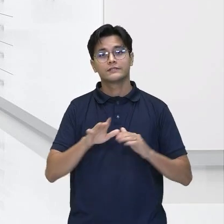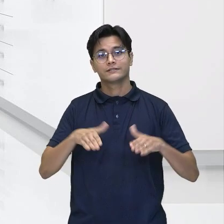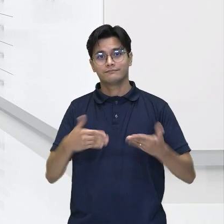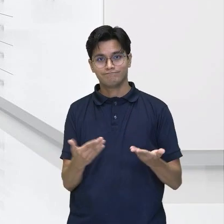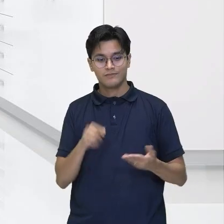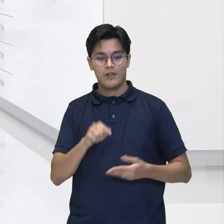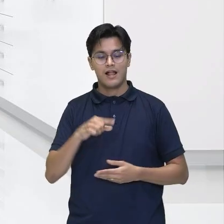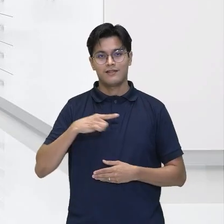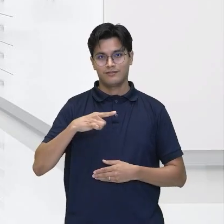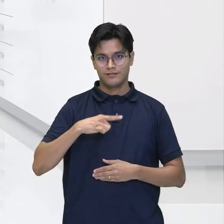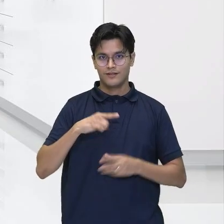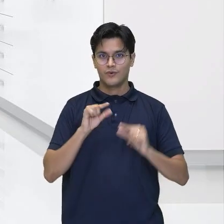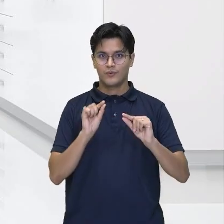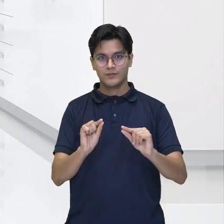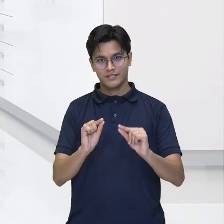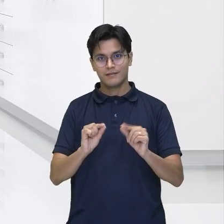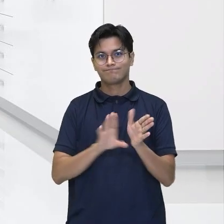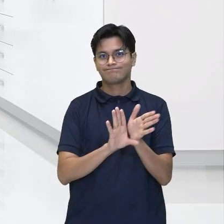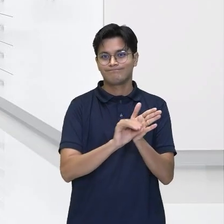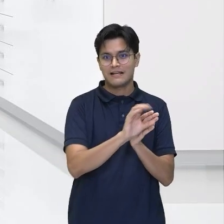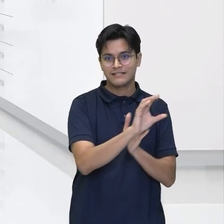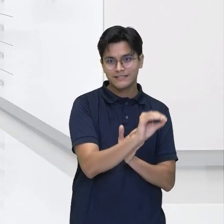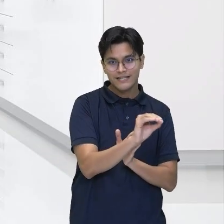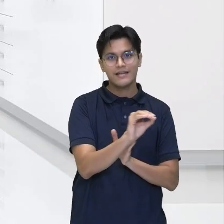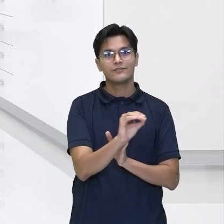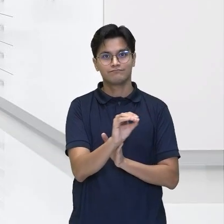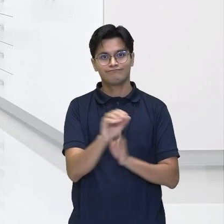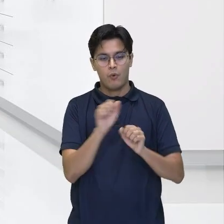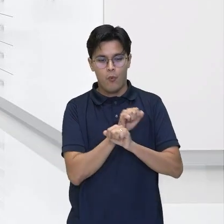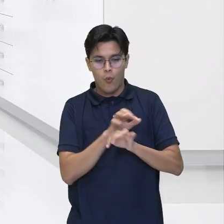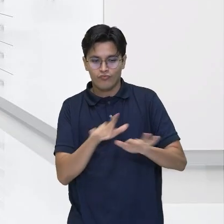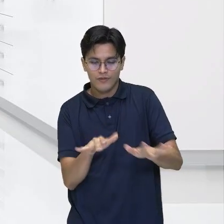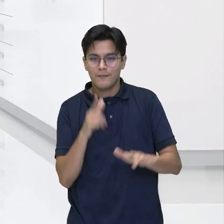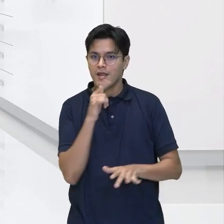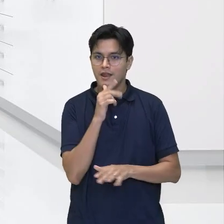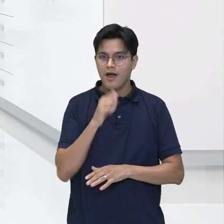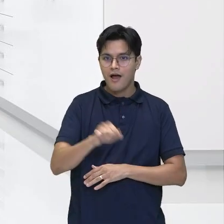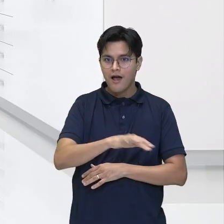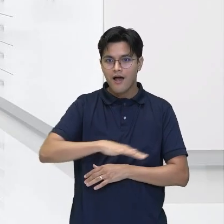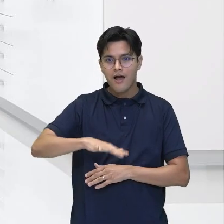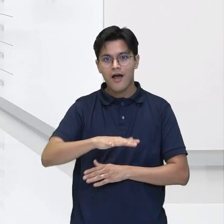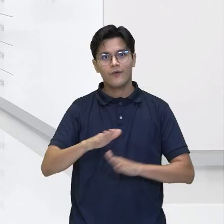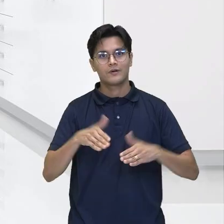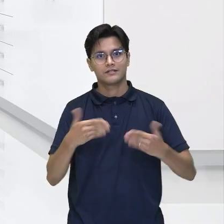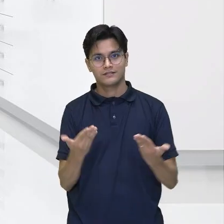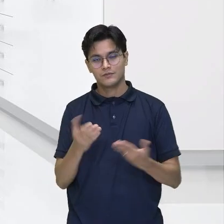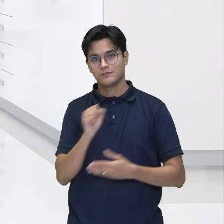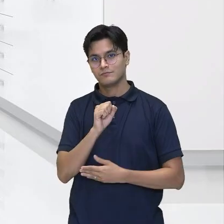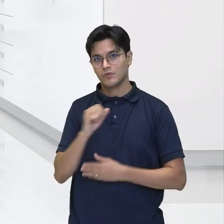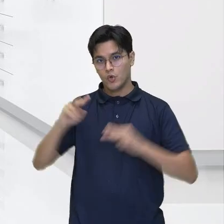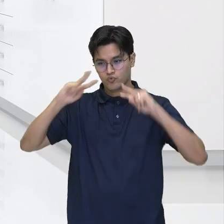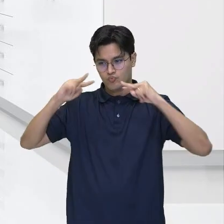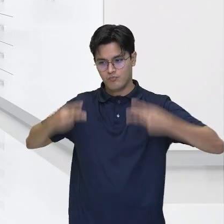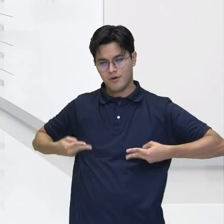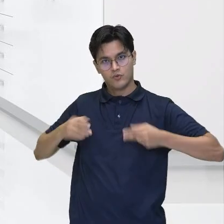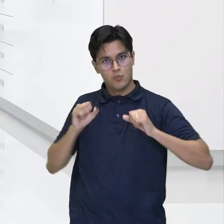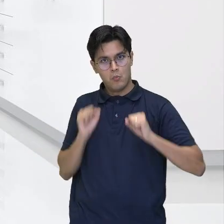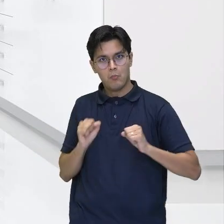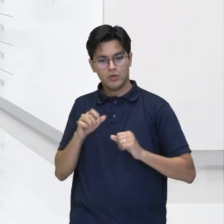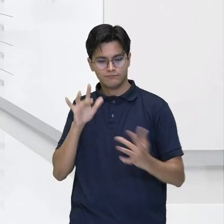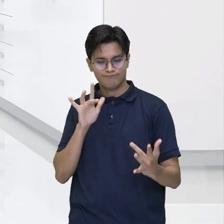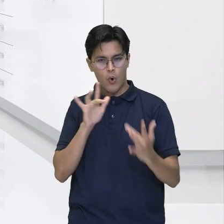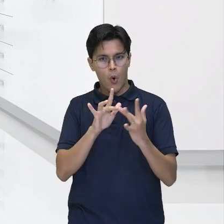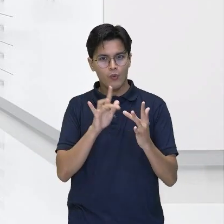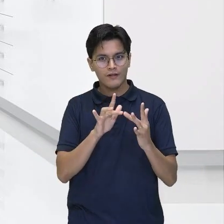contato com essa água contaminada, ele pode, então, sofrer dessa grave doença, inclusive ir